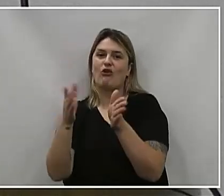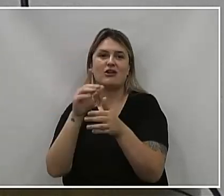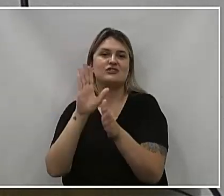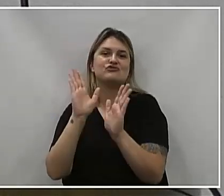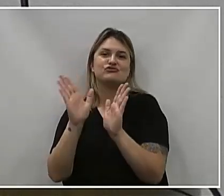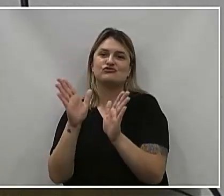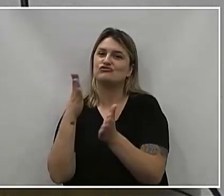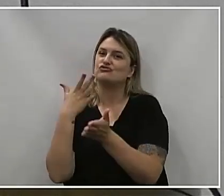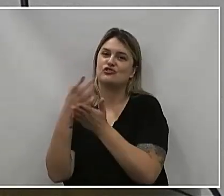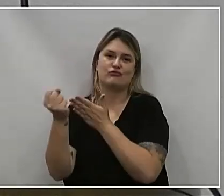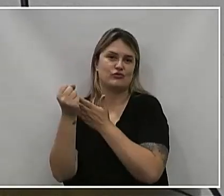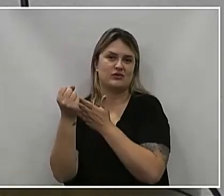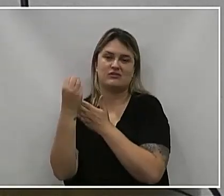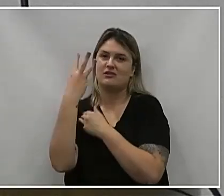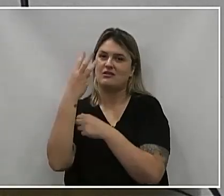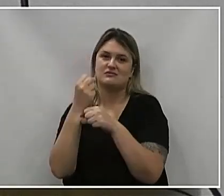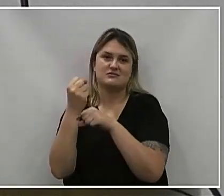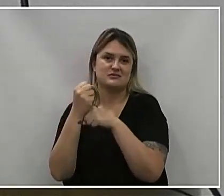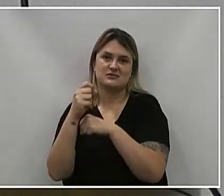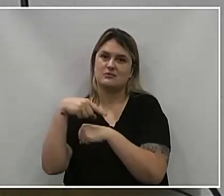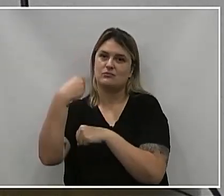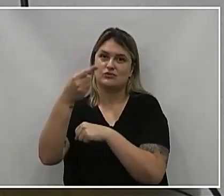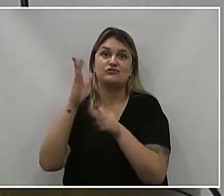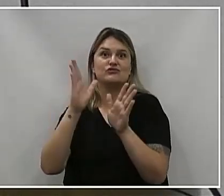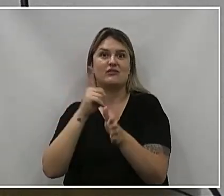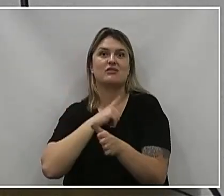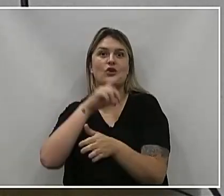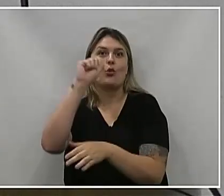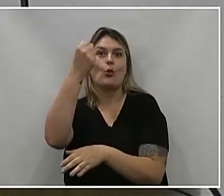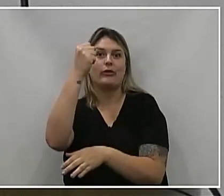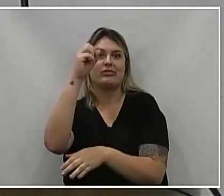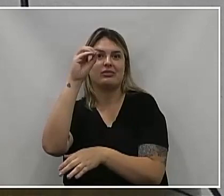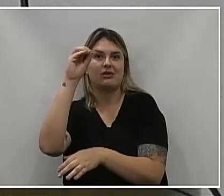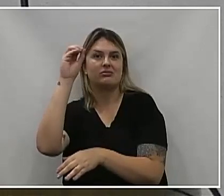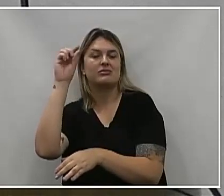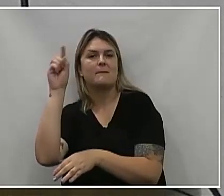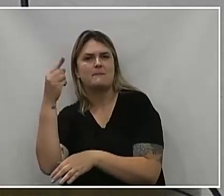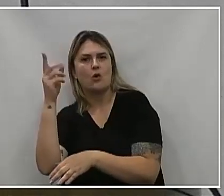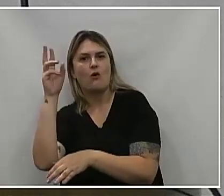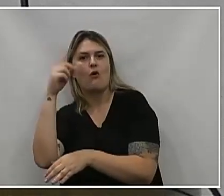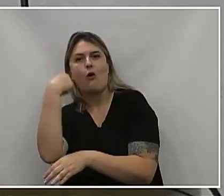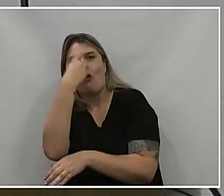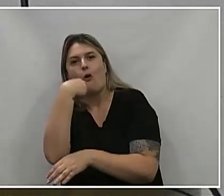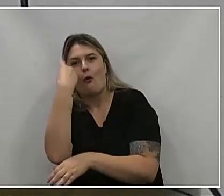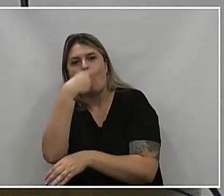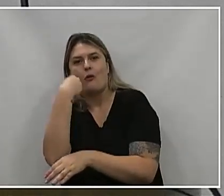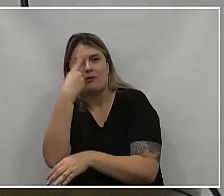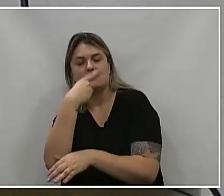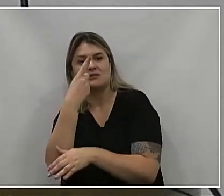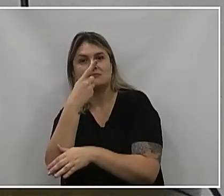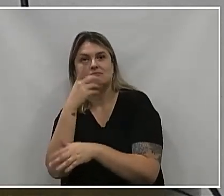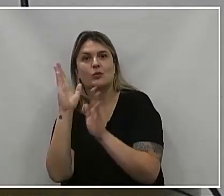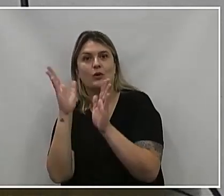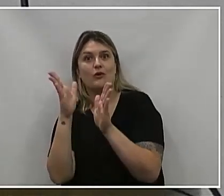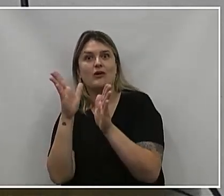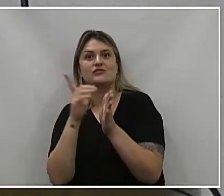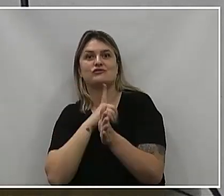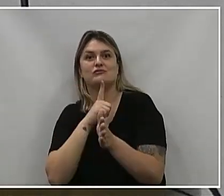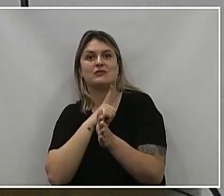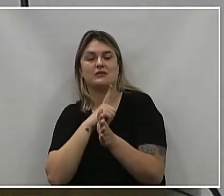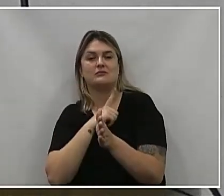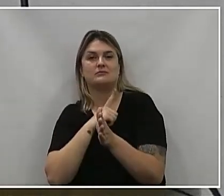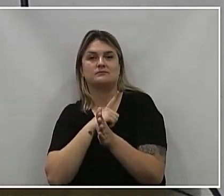Hoje, né, 3 anos após, a gente já tem 80 mil horas de vida útil sendo algo padrão praticado no mercado